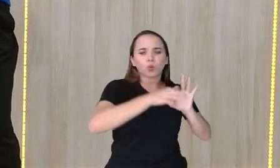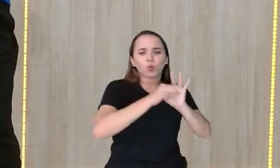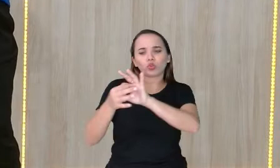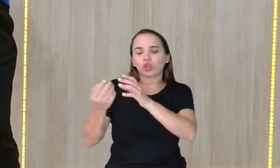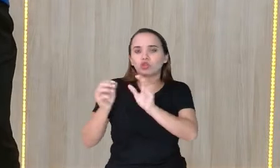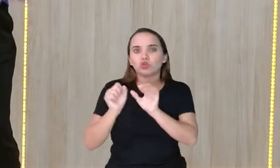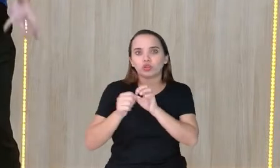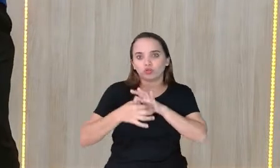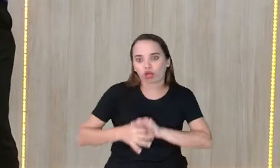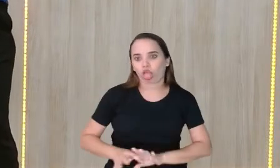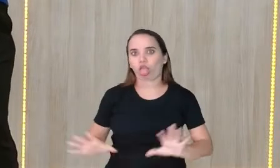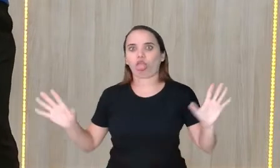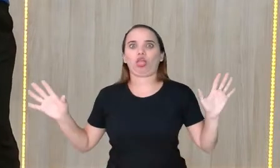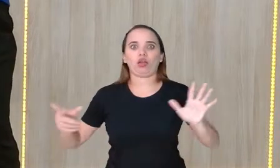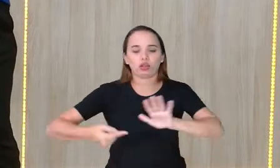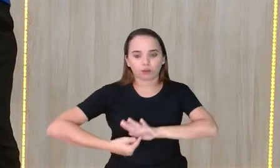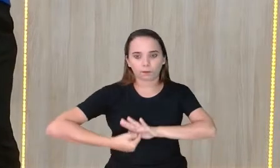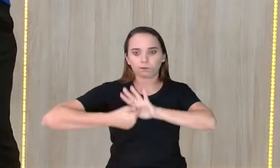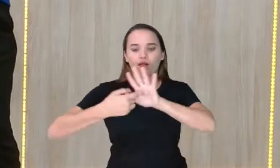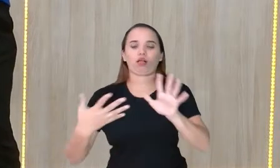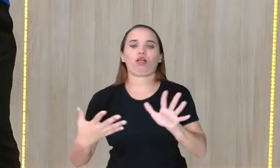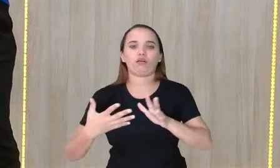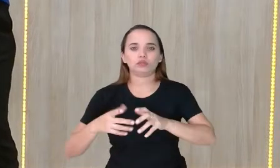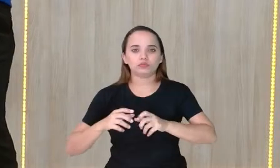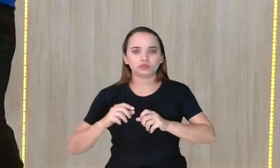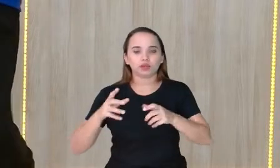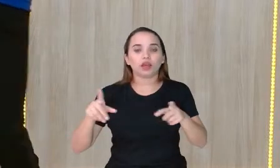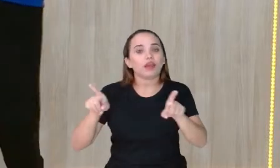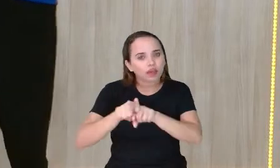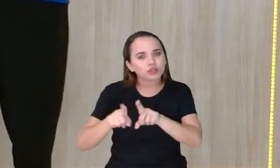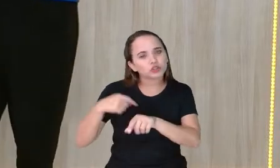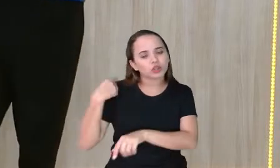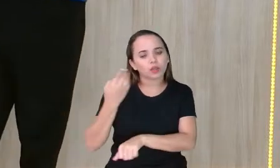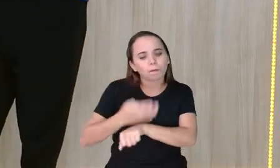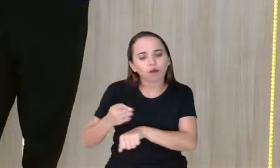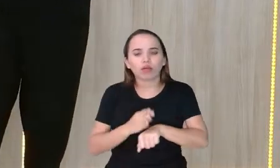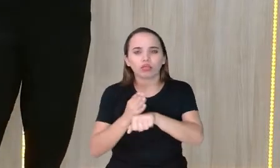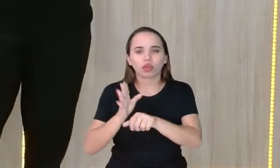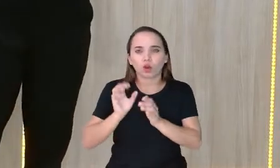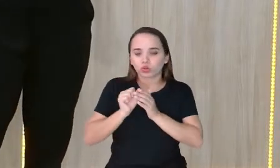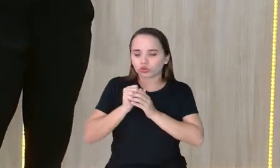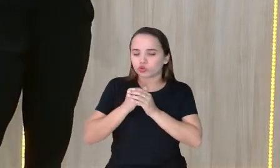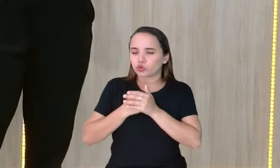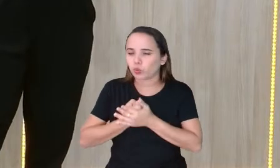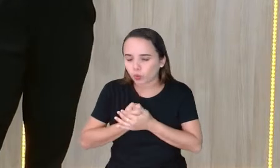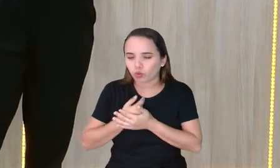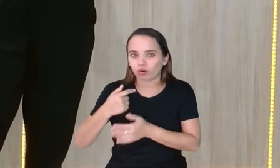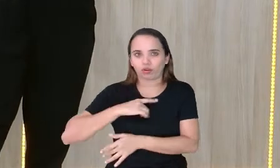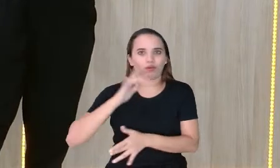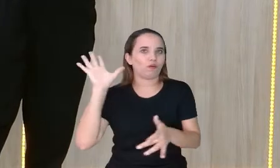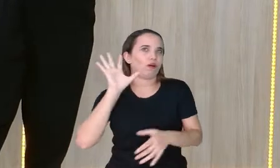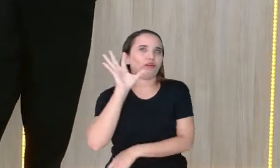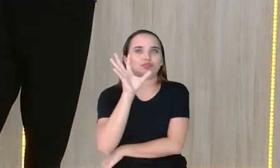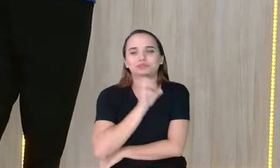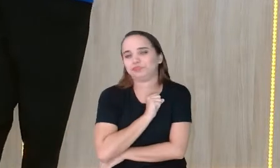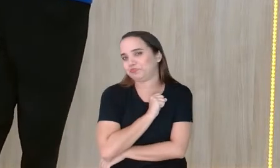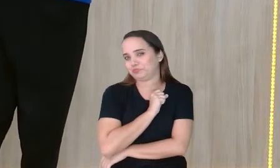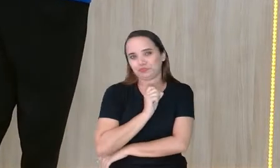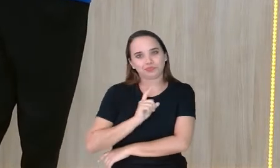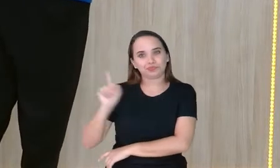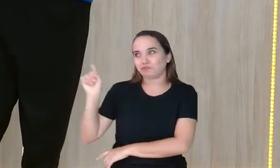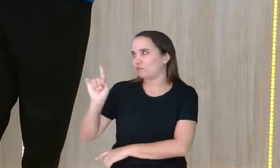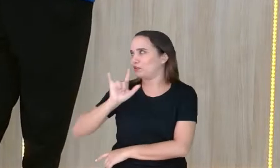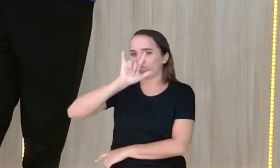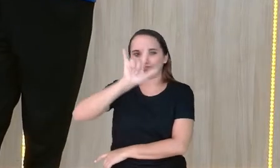é trabalhar justamente o implícito, tá? Eu sou, sinceramente, apaixonada, gente, por esse